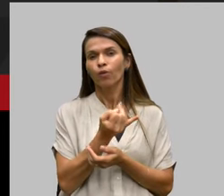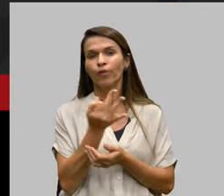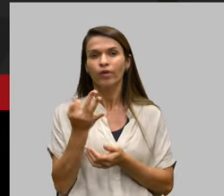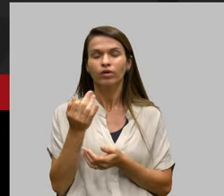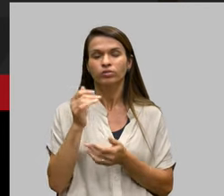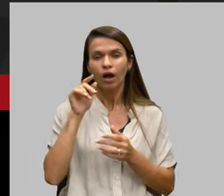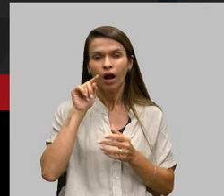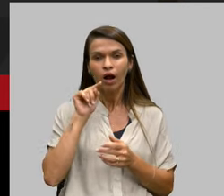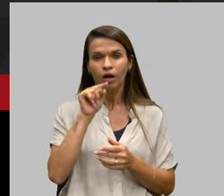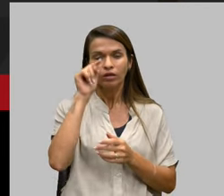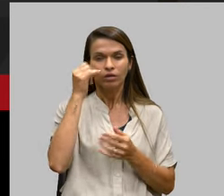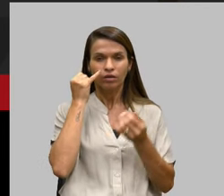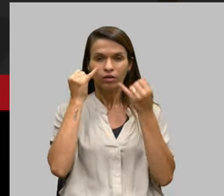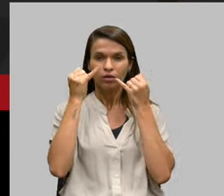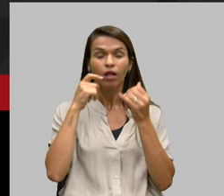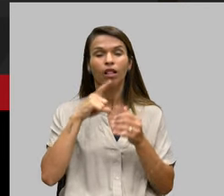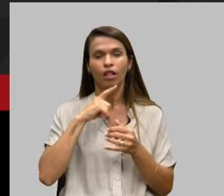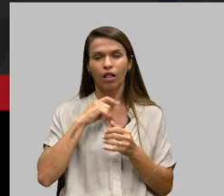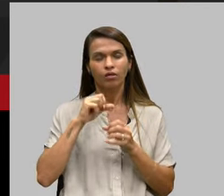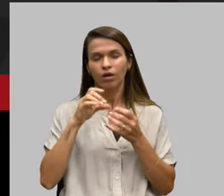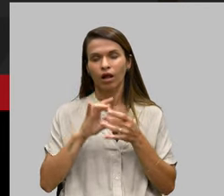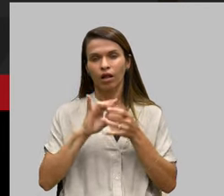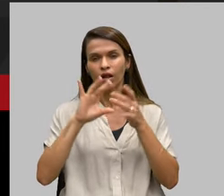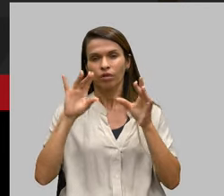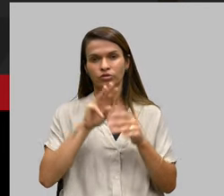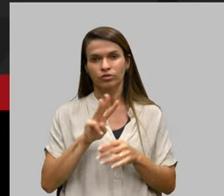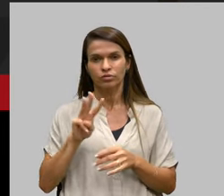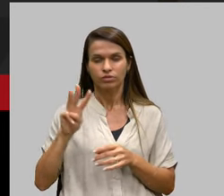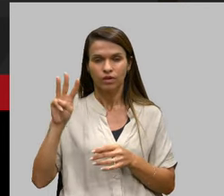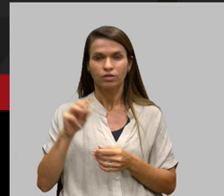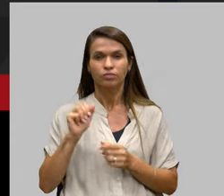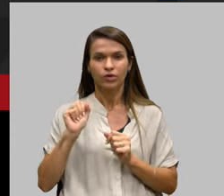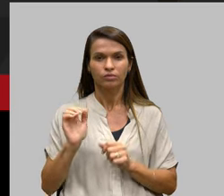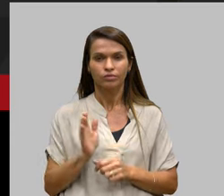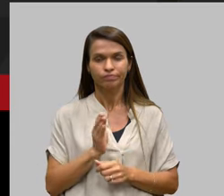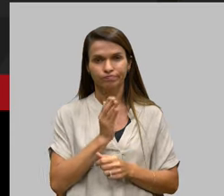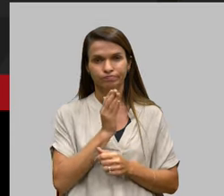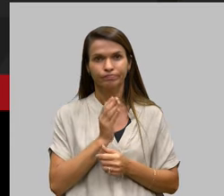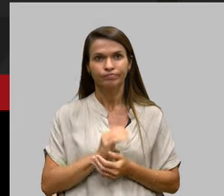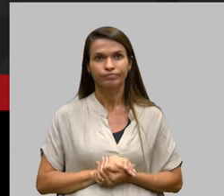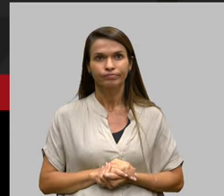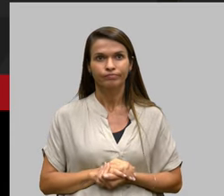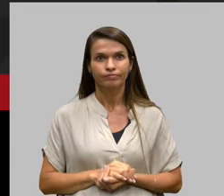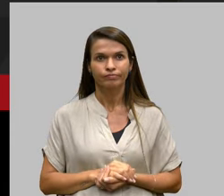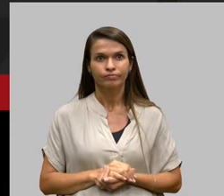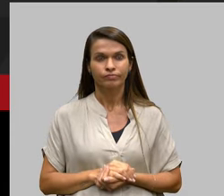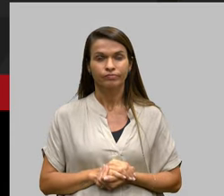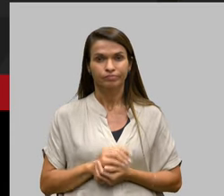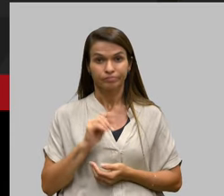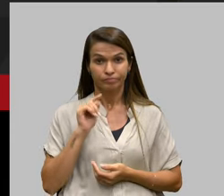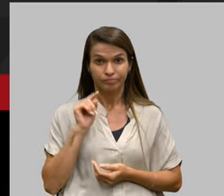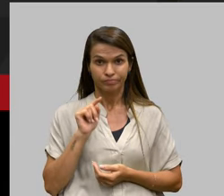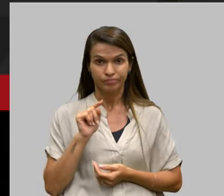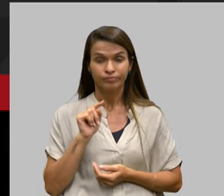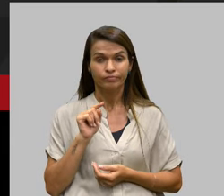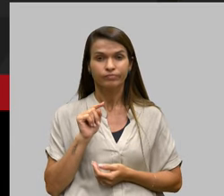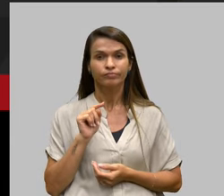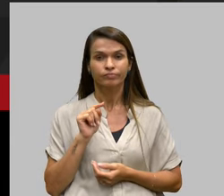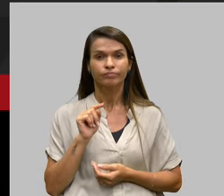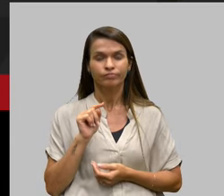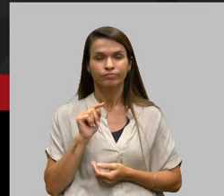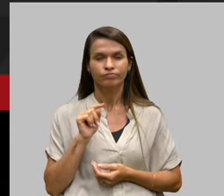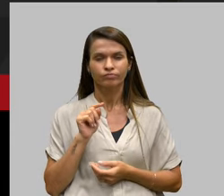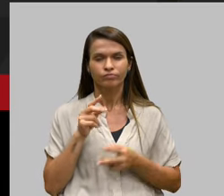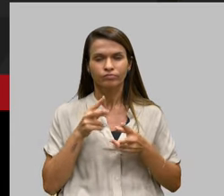aí essas informações estão todas disponíveis no nosso site pode passar por favor aqui um aqui eu faço um